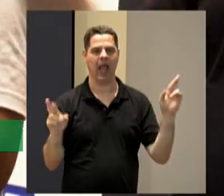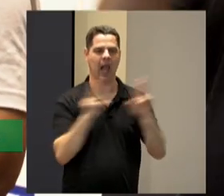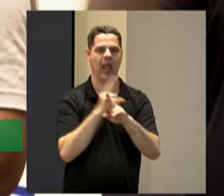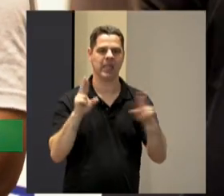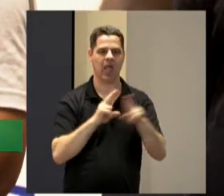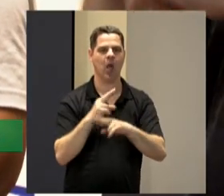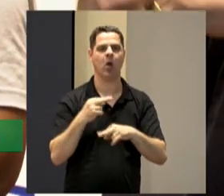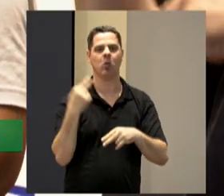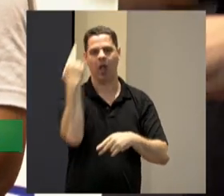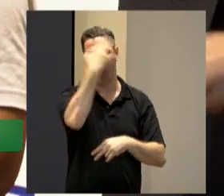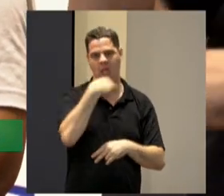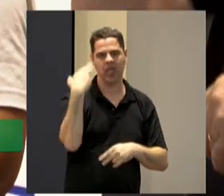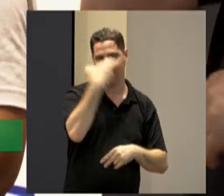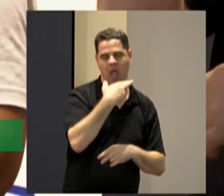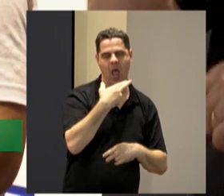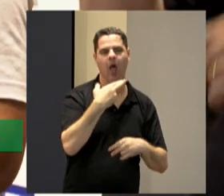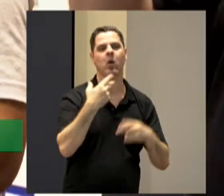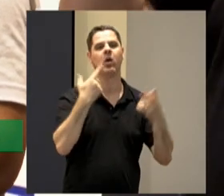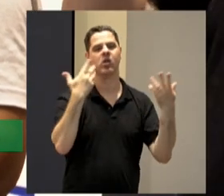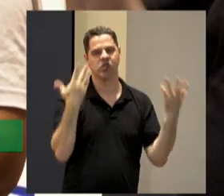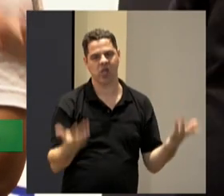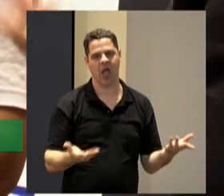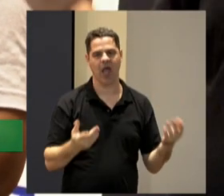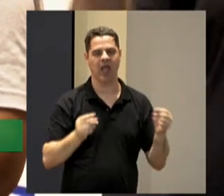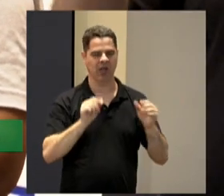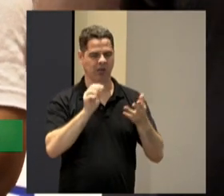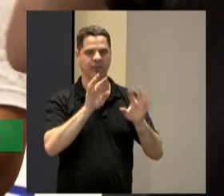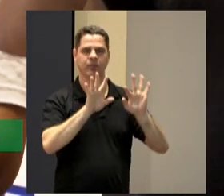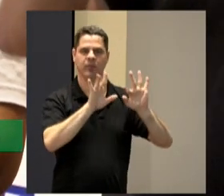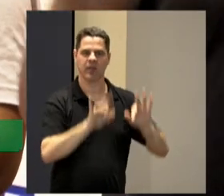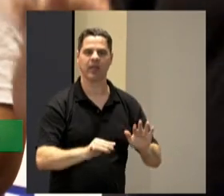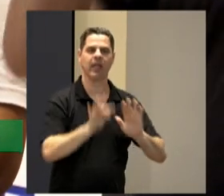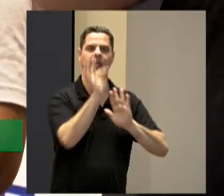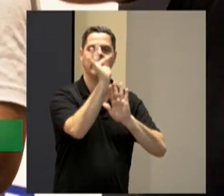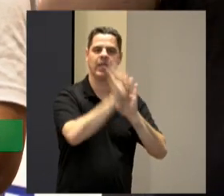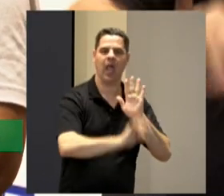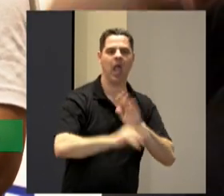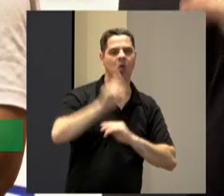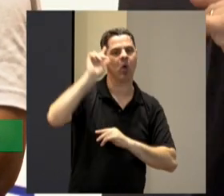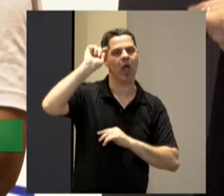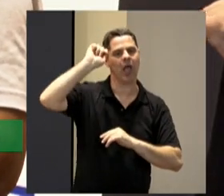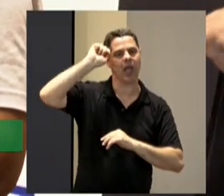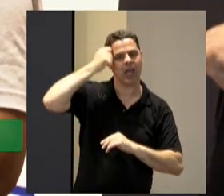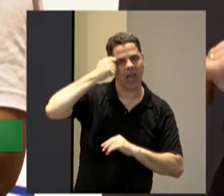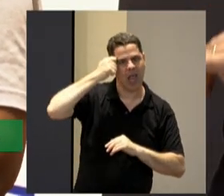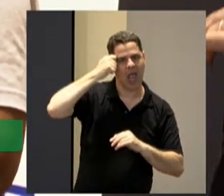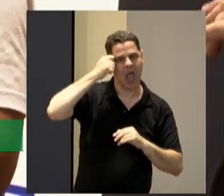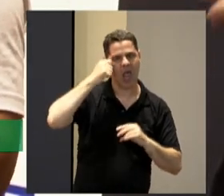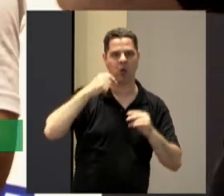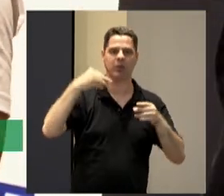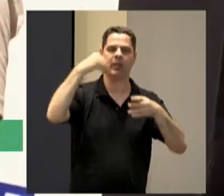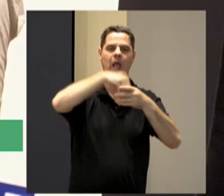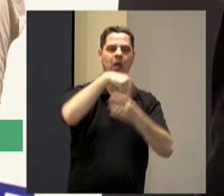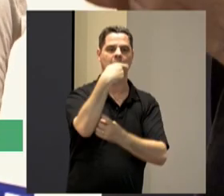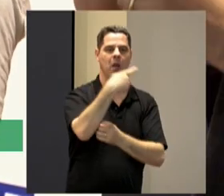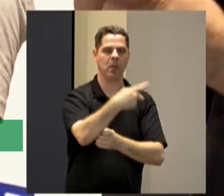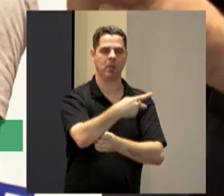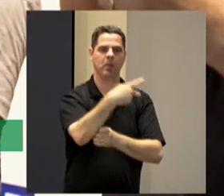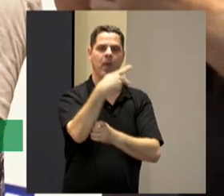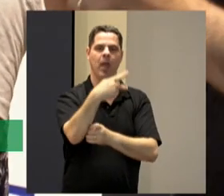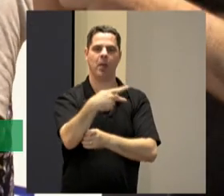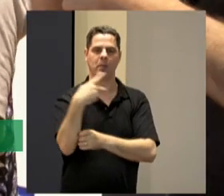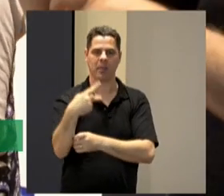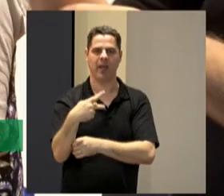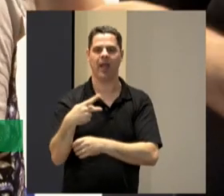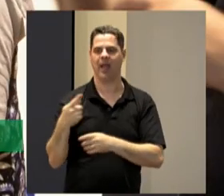primeira vez na vida, escrevemos um texto, O Negro no Projeto Político Pedagógico das Escolas, provocado pela professora